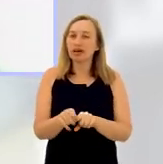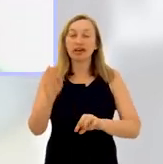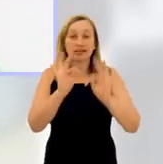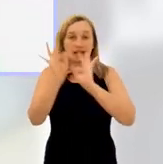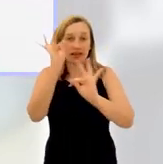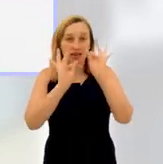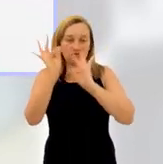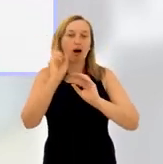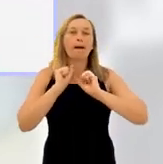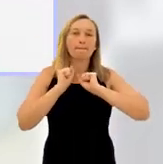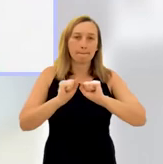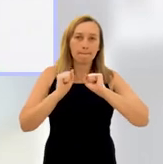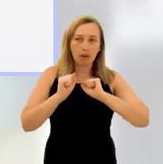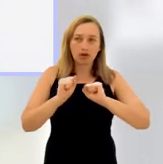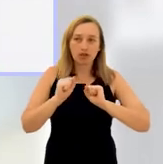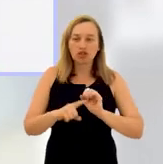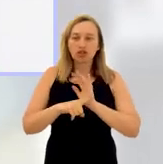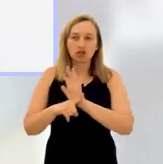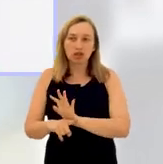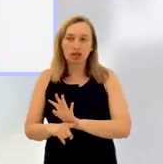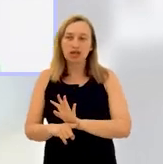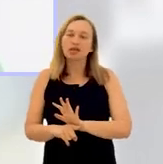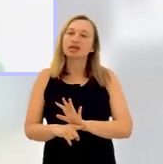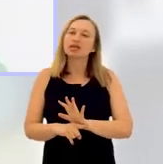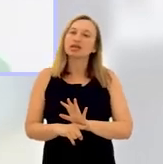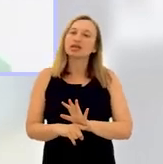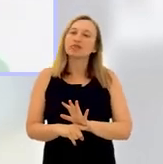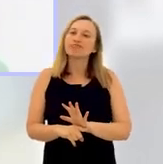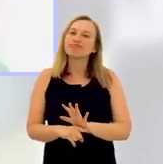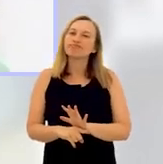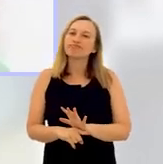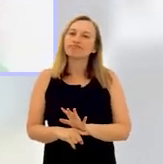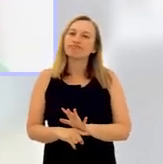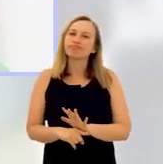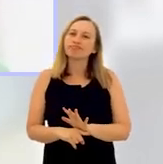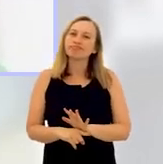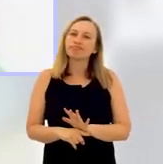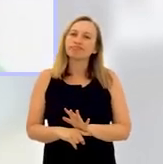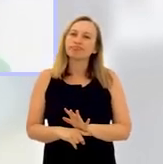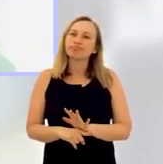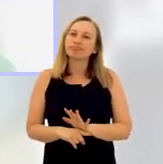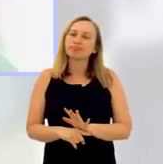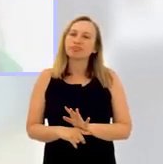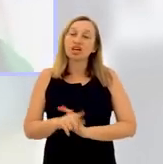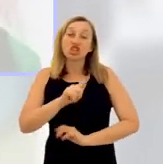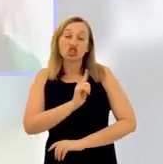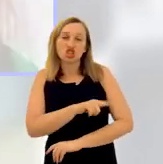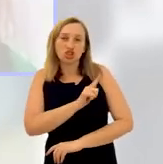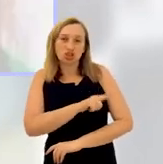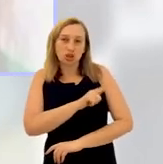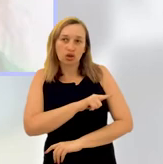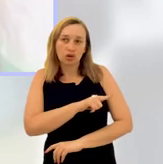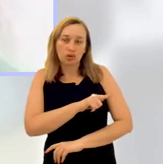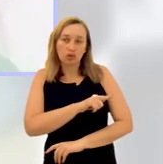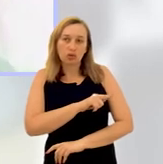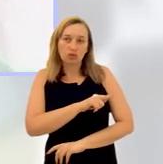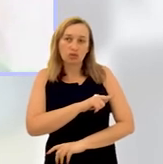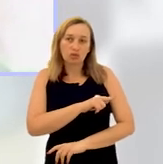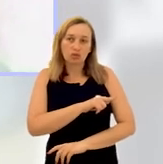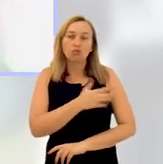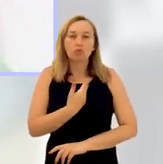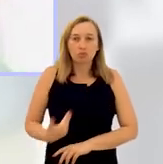diferencial que a tecnologia pode dar é na parte de gestão pública